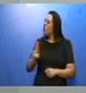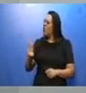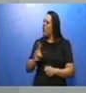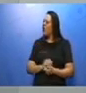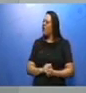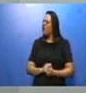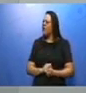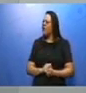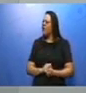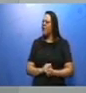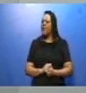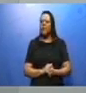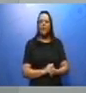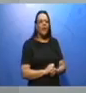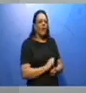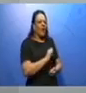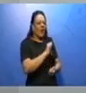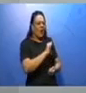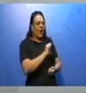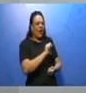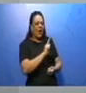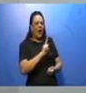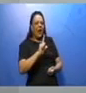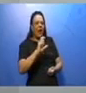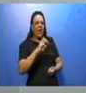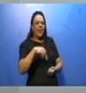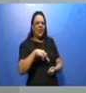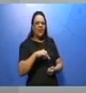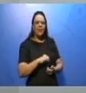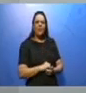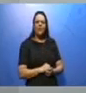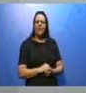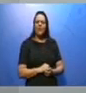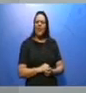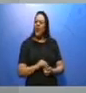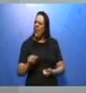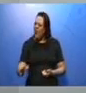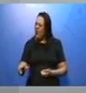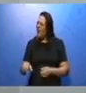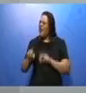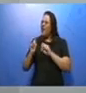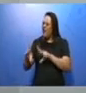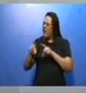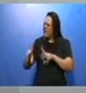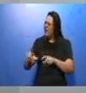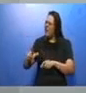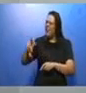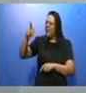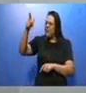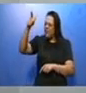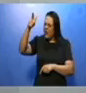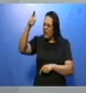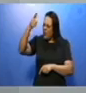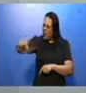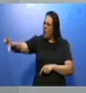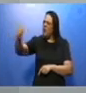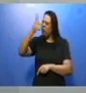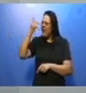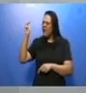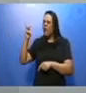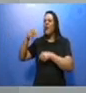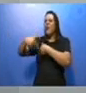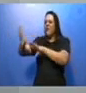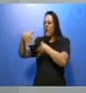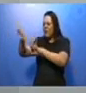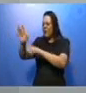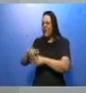para outro, eu não quero não. E aí ele tenta fazer de tudo. Ele fecha os olhos para parecer que ele está rezando, né? E o menino fala, o senhor está